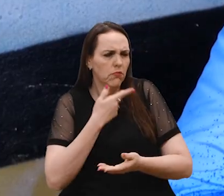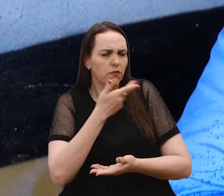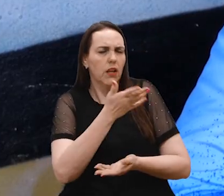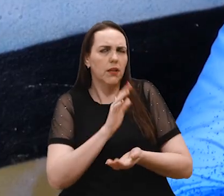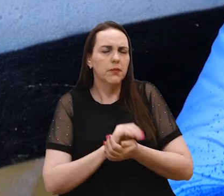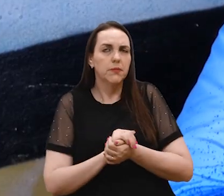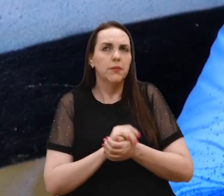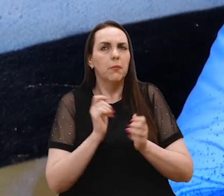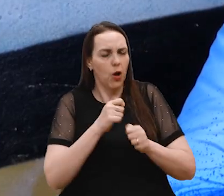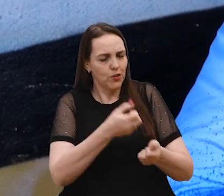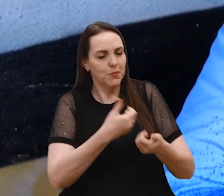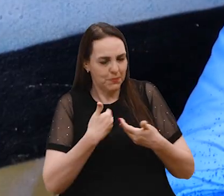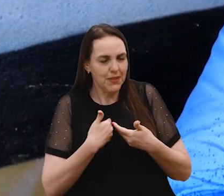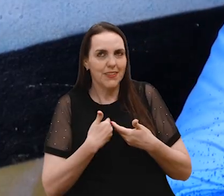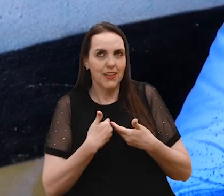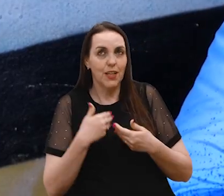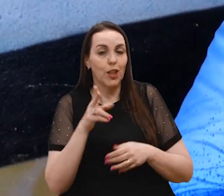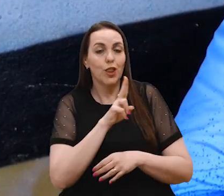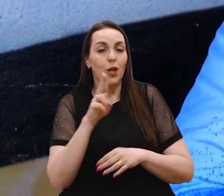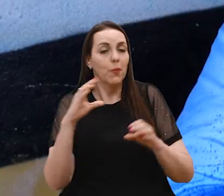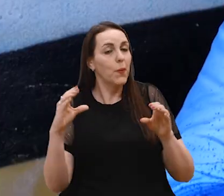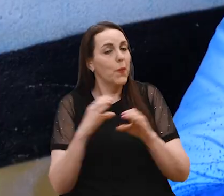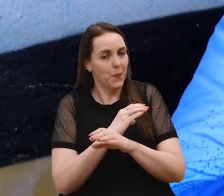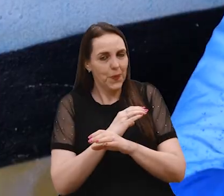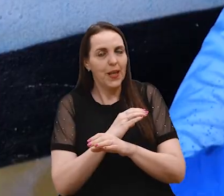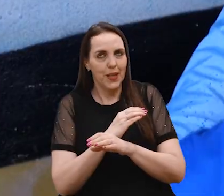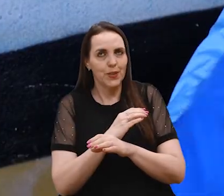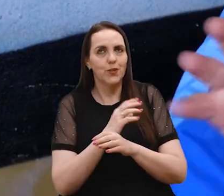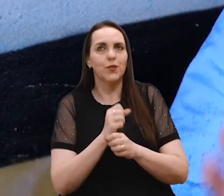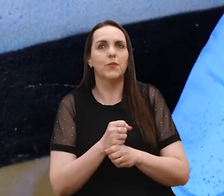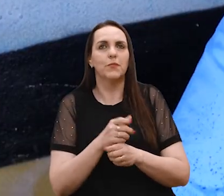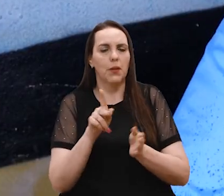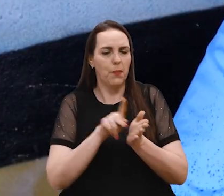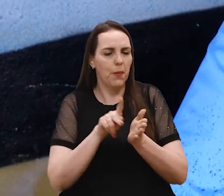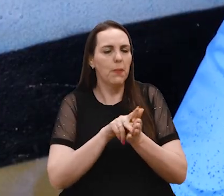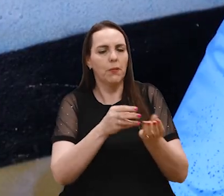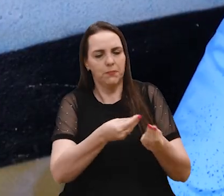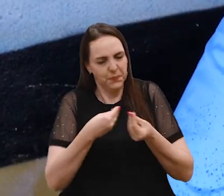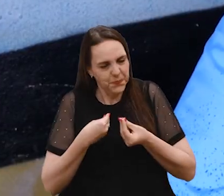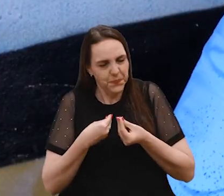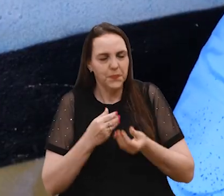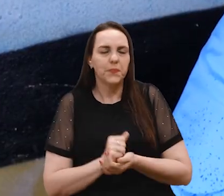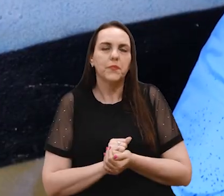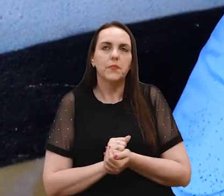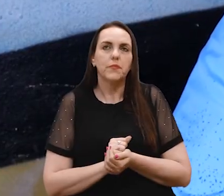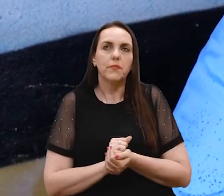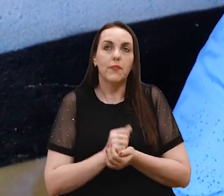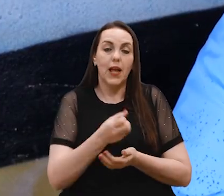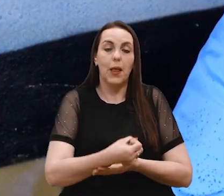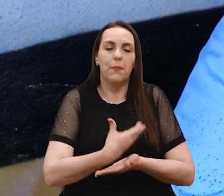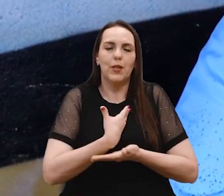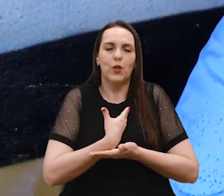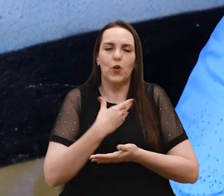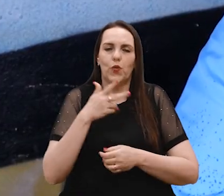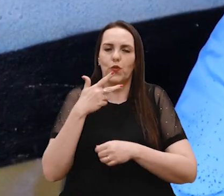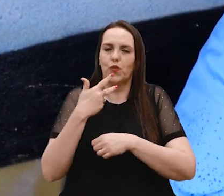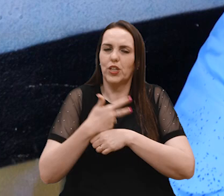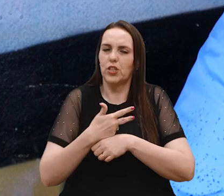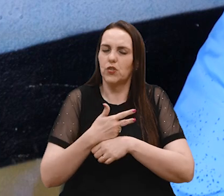escrever, dá, manda aí. Só me manda teu nome completo, já me mandou o papel, manda aí. E aí ela me mandou o